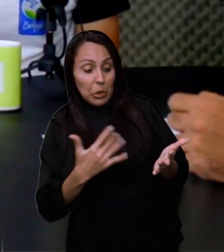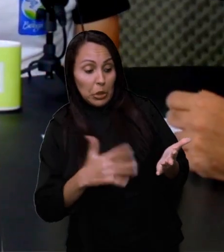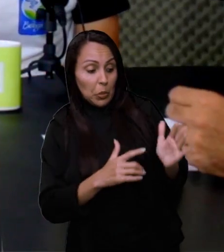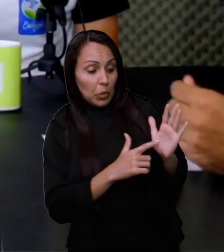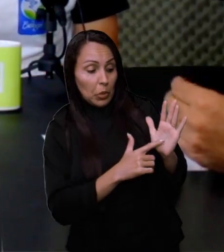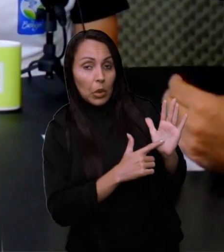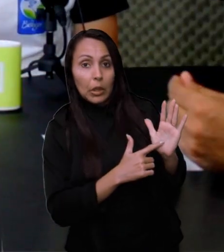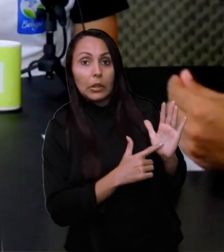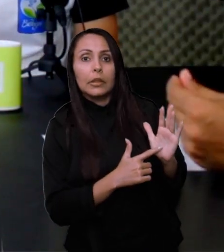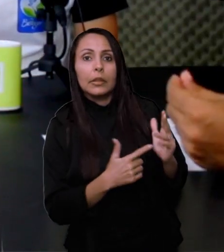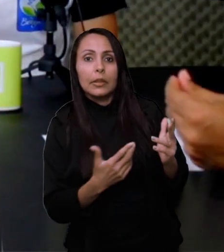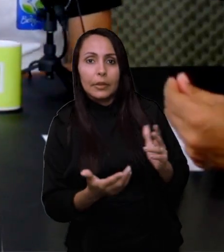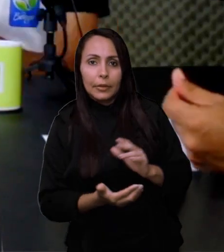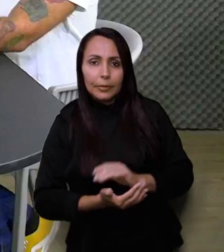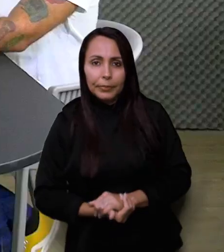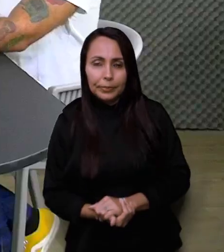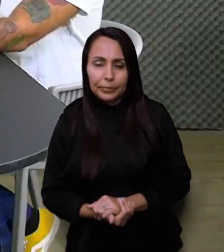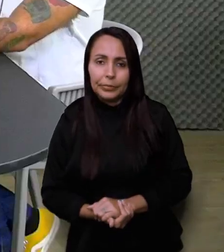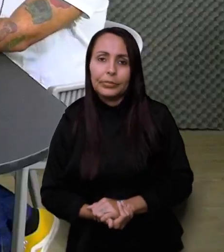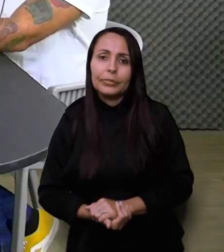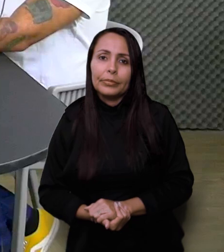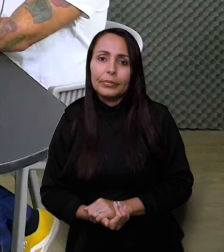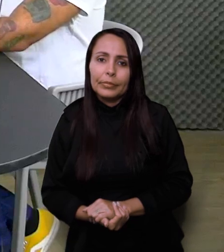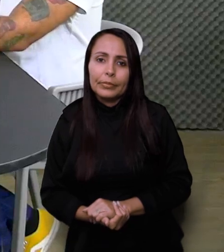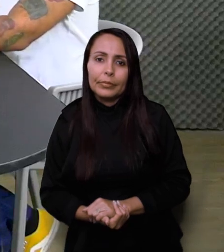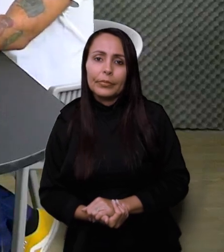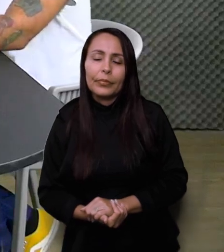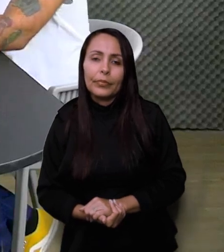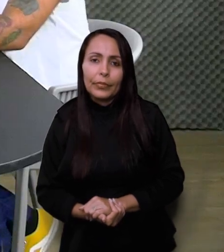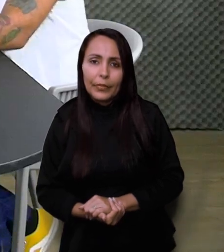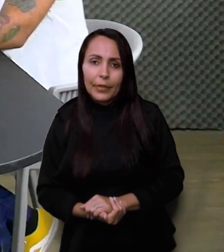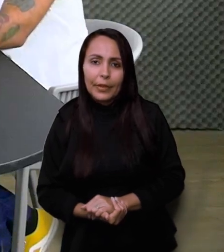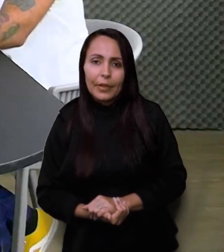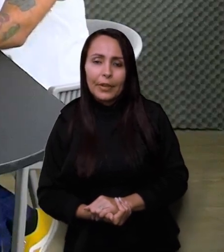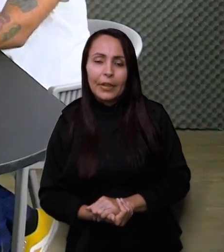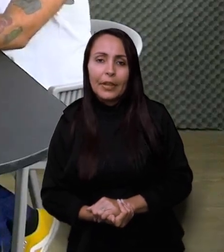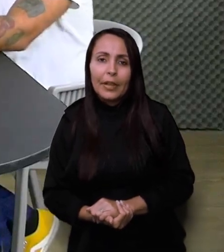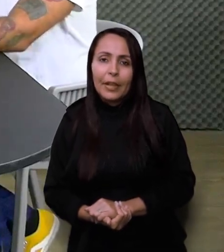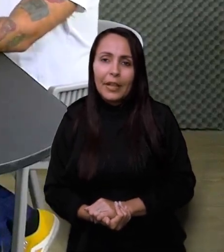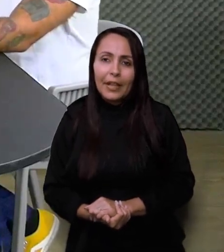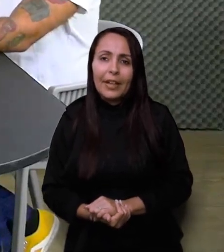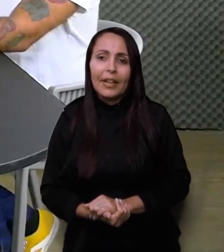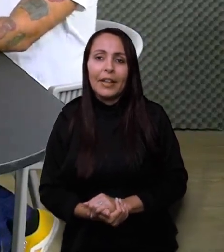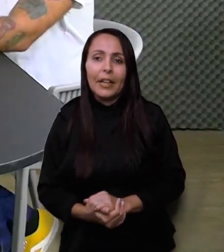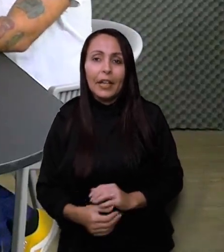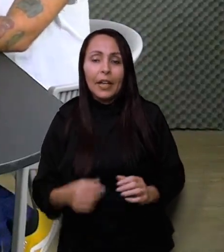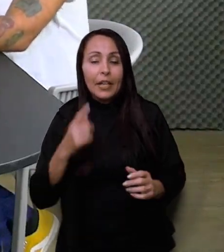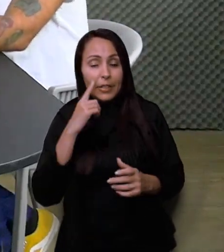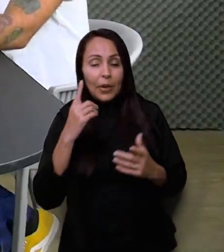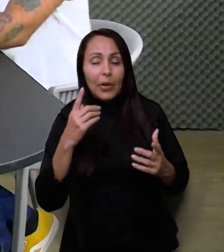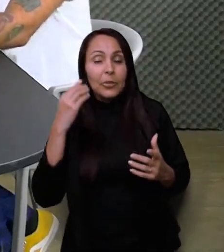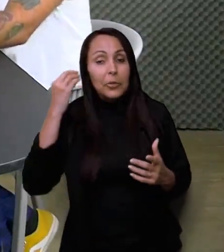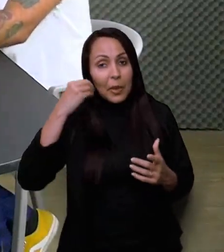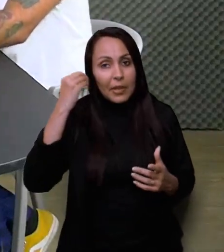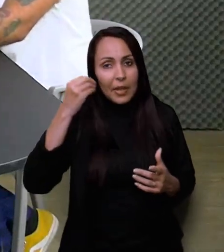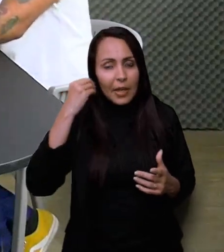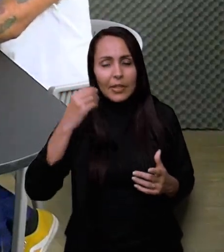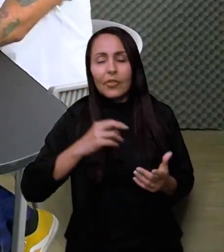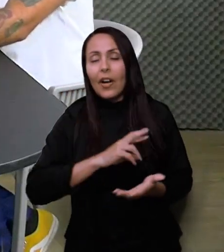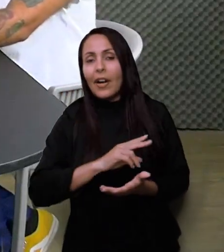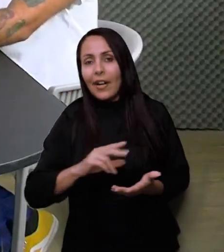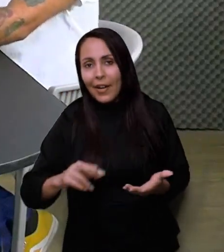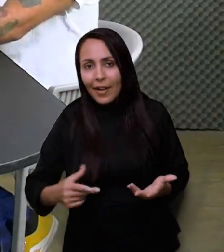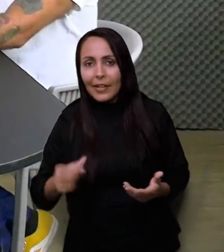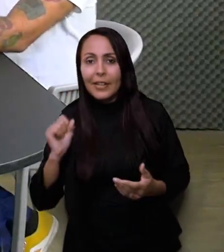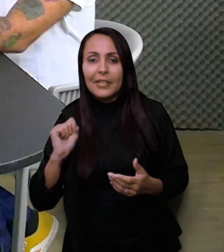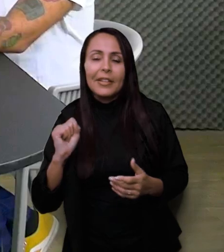tenta... Essa tem espinho. Vê se a textura dessa folha tem Essa aqui tem espinho. espinho. Pega essa urtiga aqui pra ver. Essa ortiga é uma delícia. Experimenta. Não façam isso, não façam